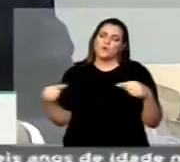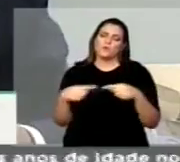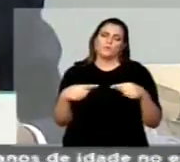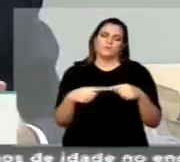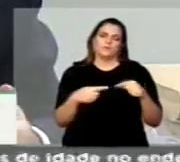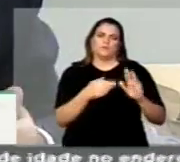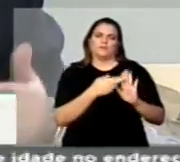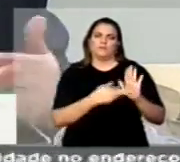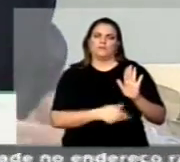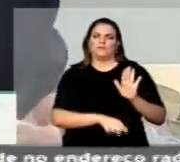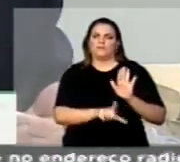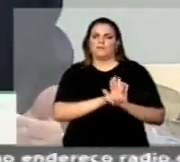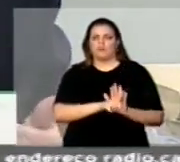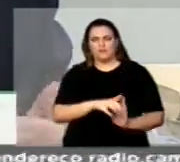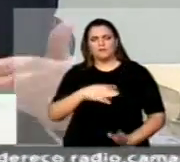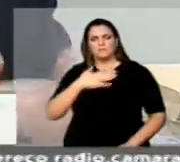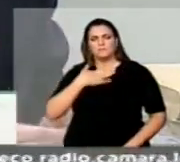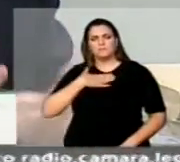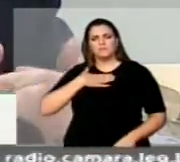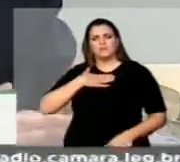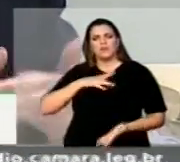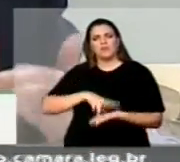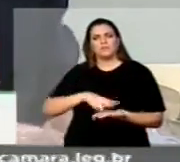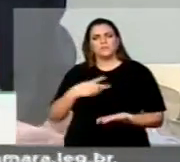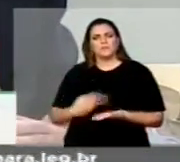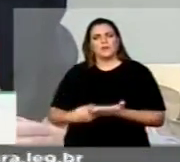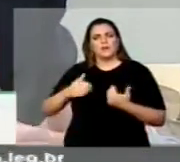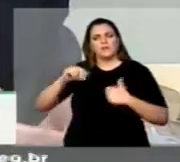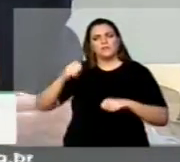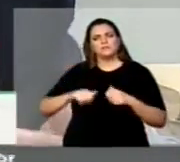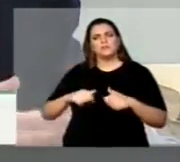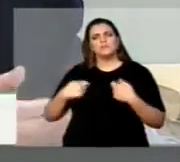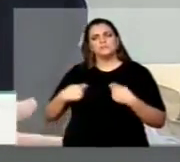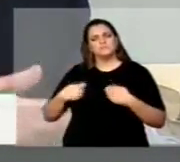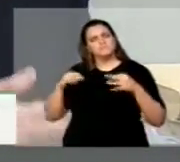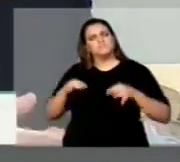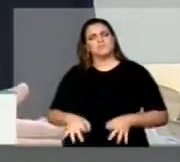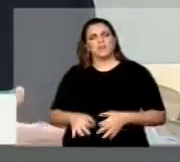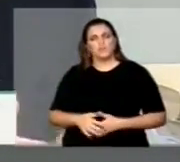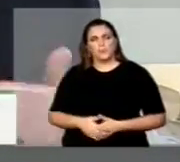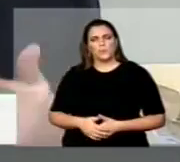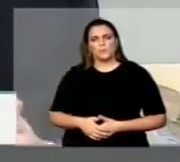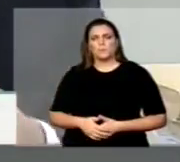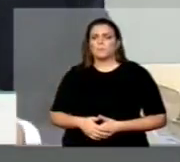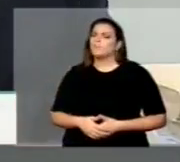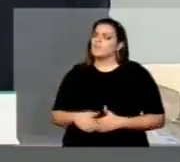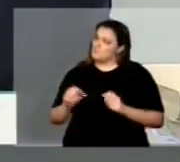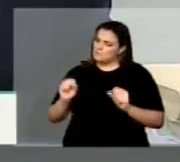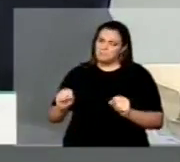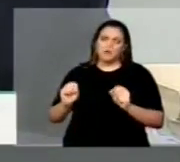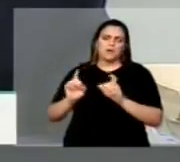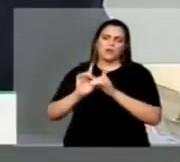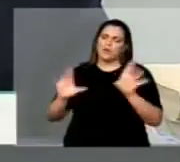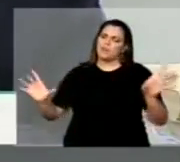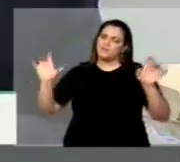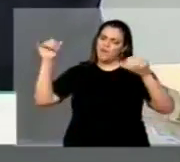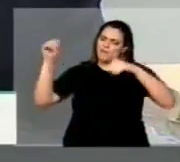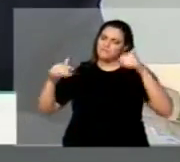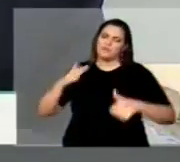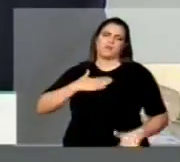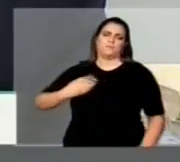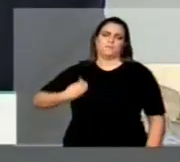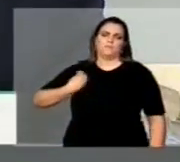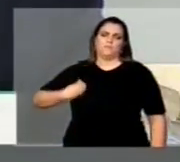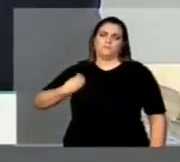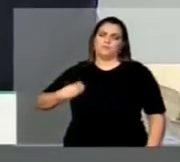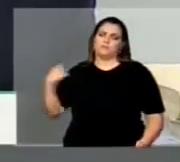minha interpretação foi coerente, e eu desafio a provar uma incoerência que eu tenha decidido depois, diferente das argumentações que eu utilizei naqueles